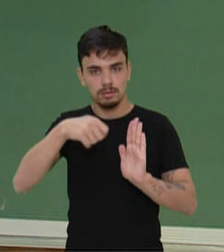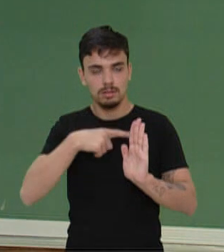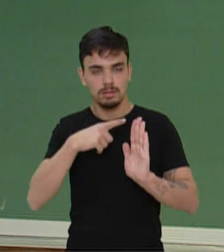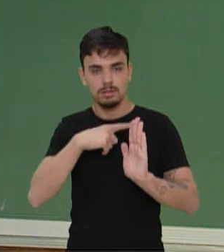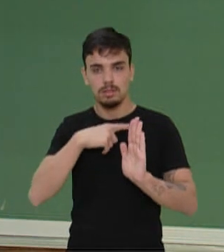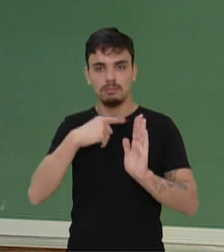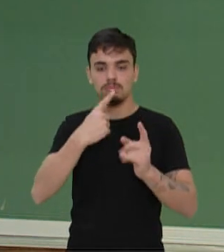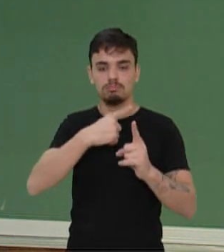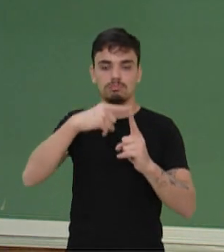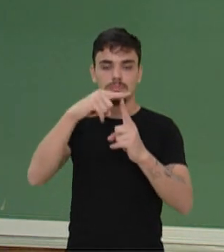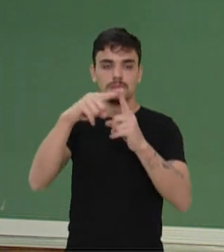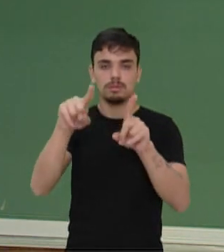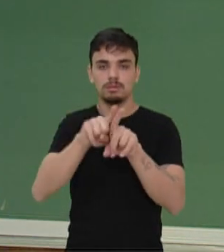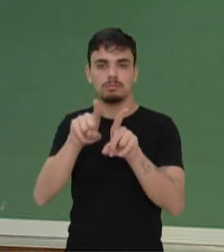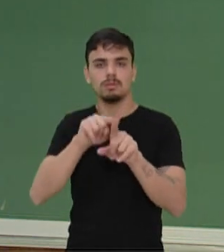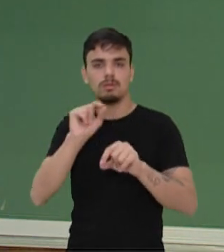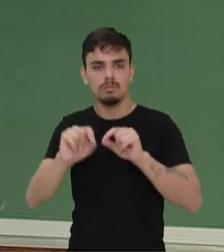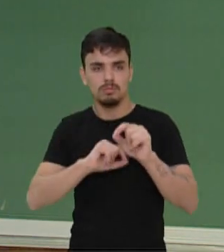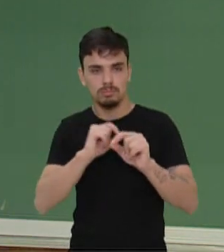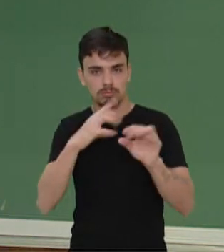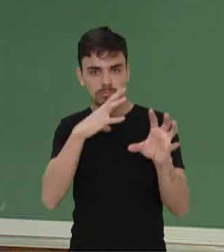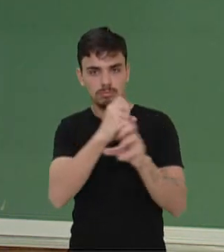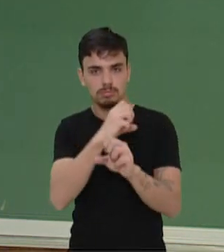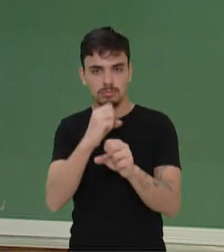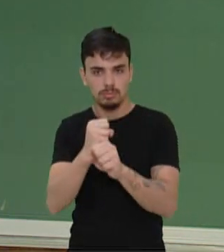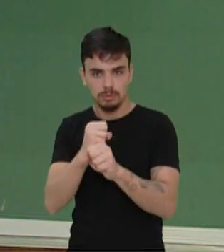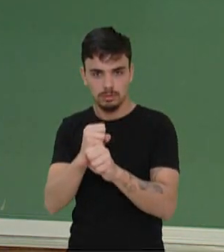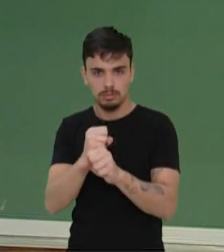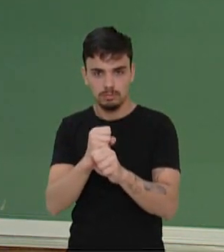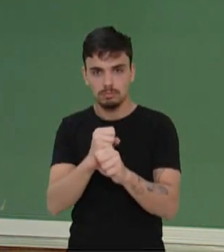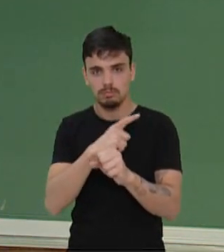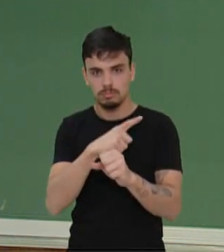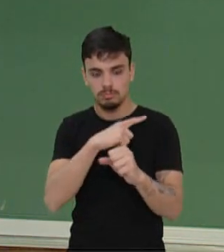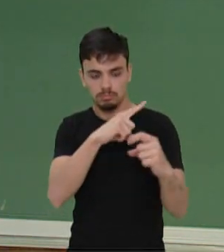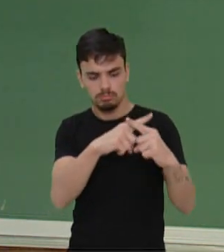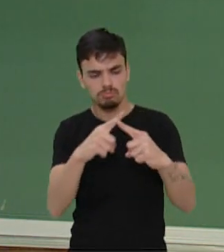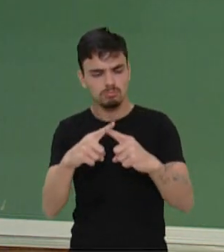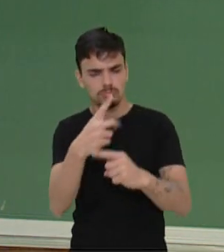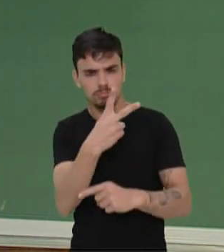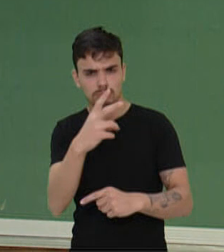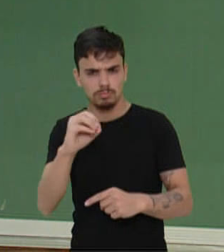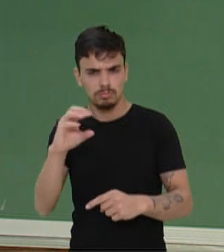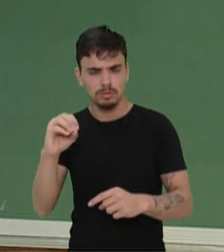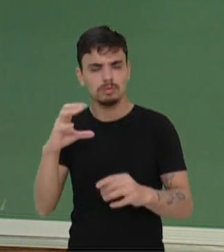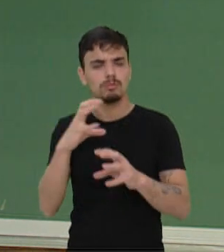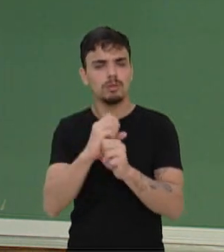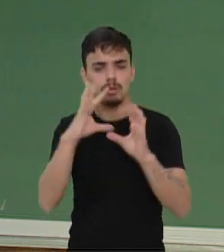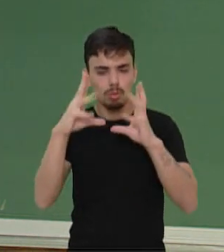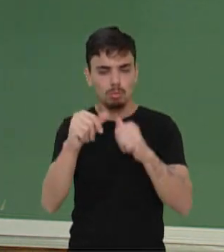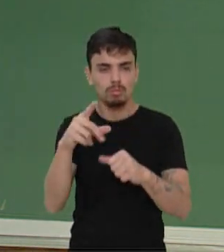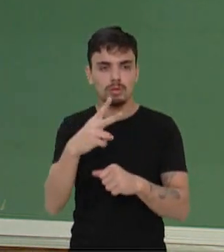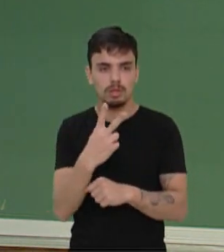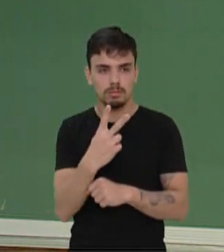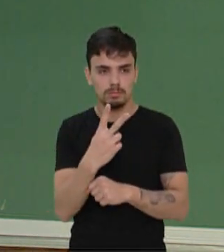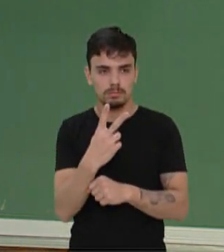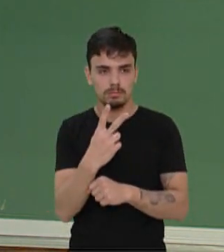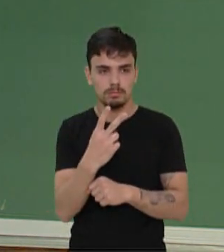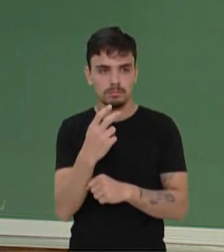quadrado, 14.400, essa multiplicação dá 200, somando vai dar 14.600, né?